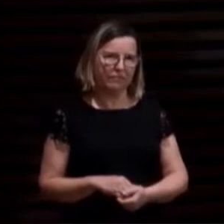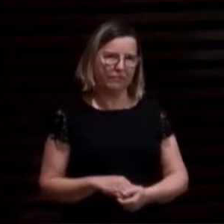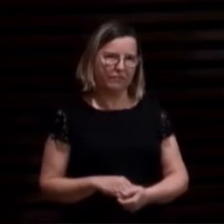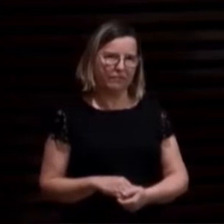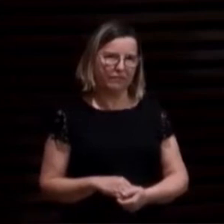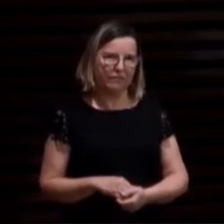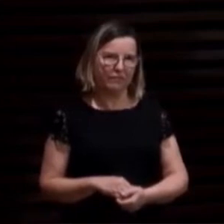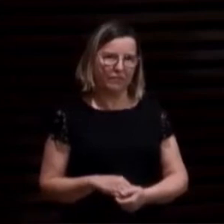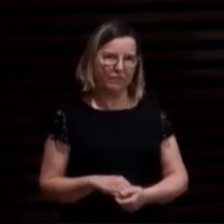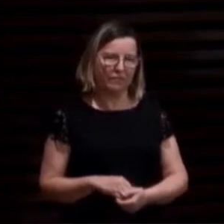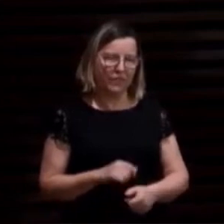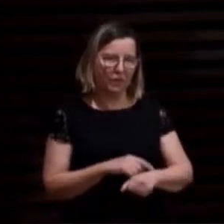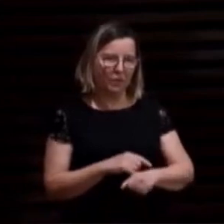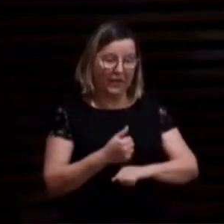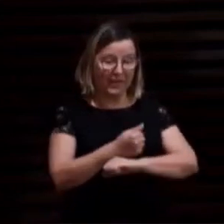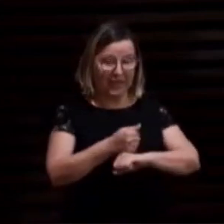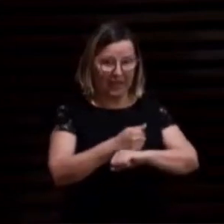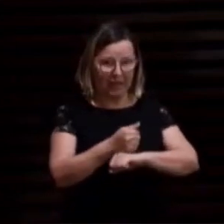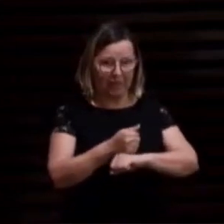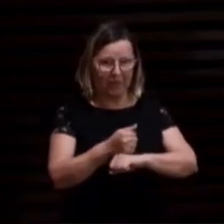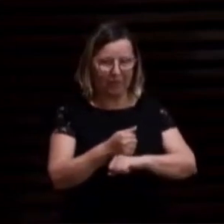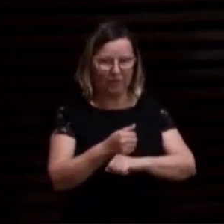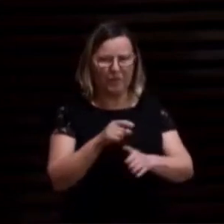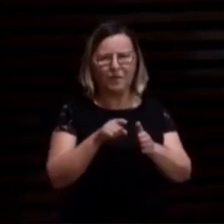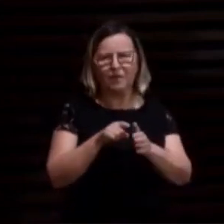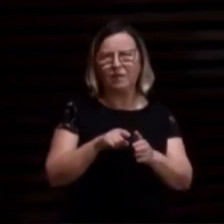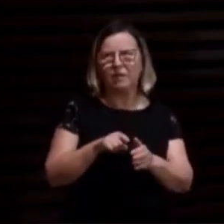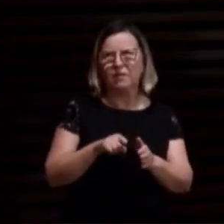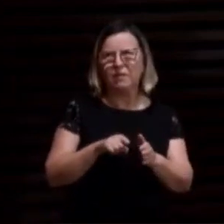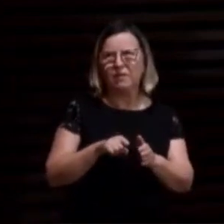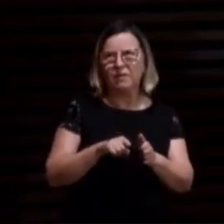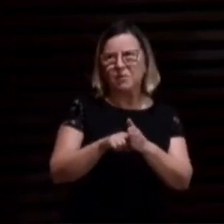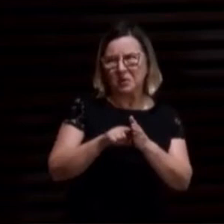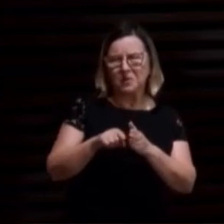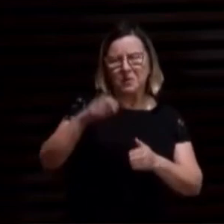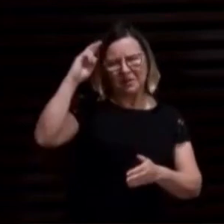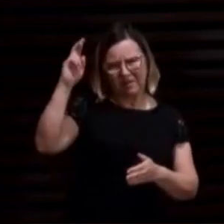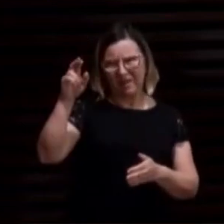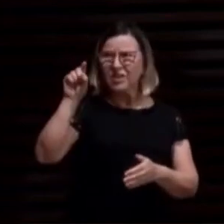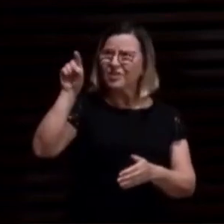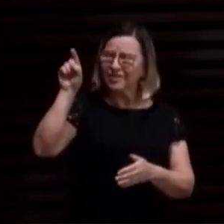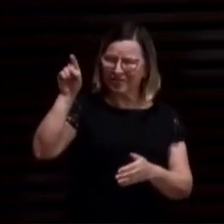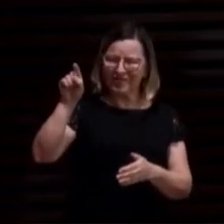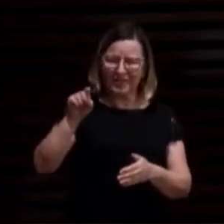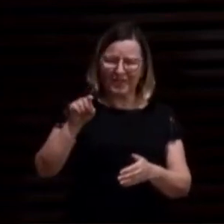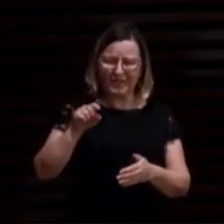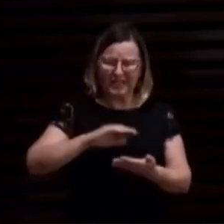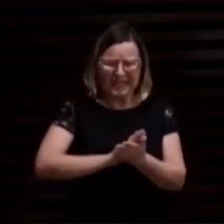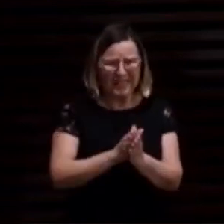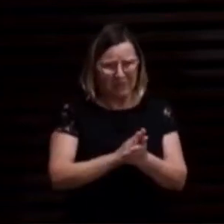Quando Abraão chegou para o Senhor e disse: tu destruirás Sodoma se tiver